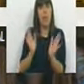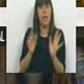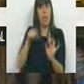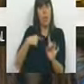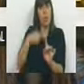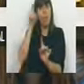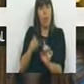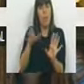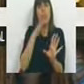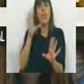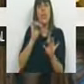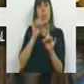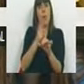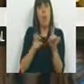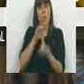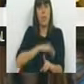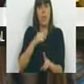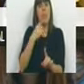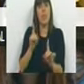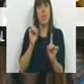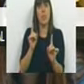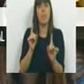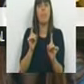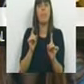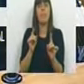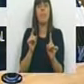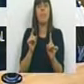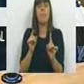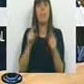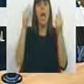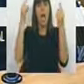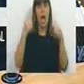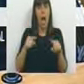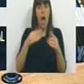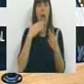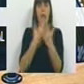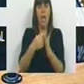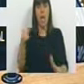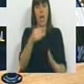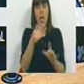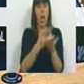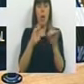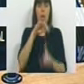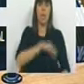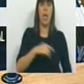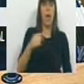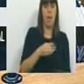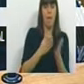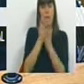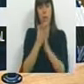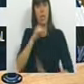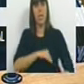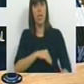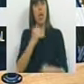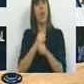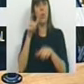ele. Mas diz mais sobre o aumento do salário mínimo. Diz assim, há um efeito negativo dos aumentos do salário mínimo na variação salarial